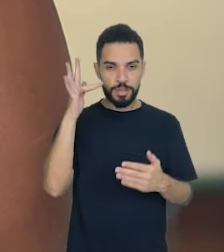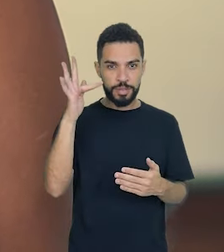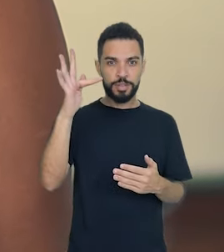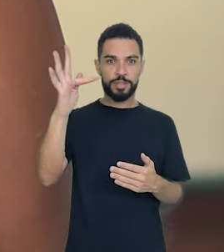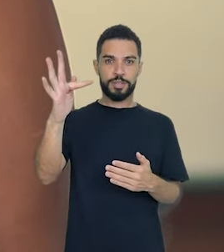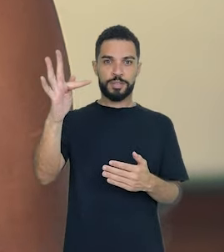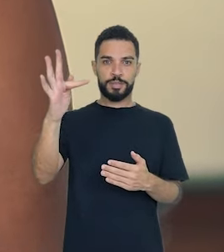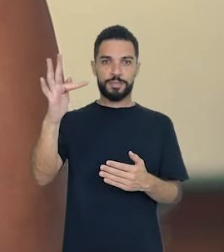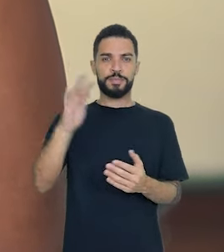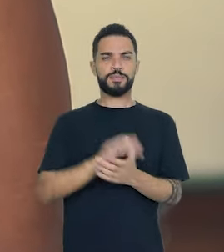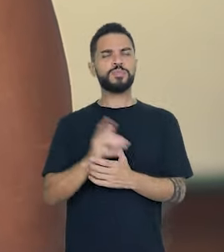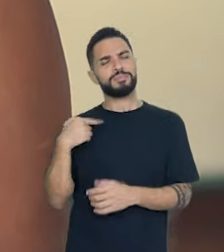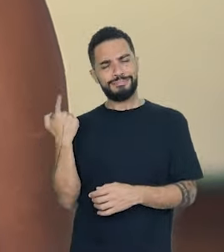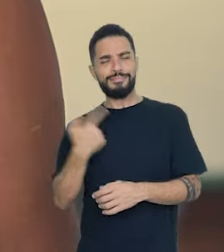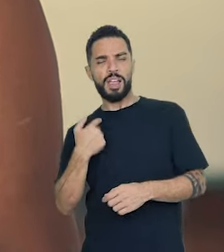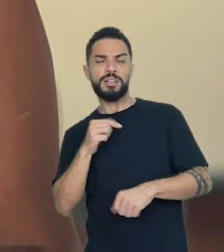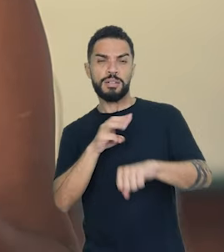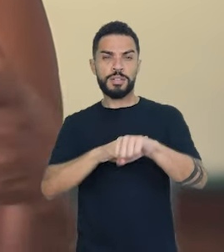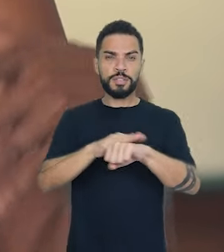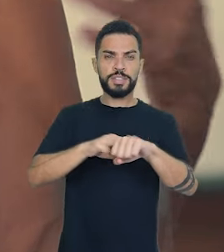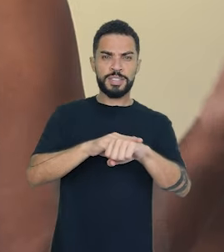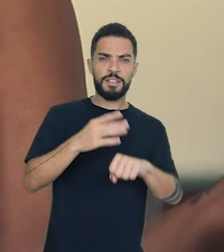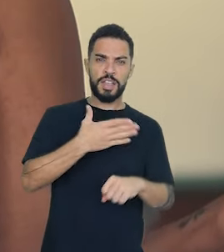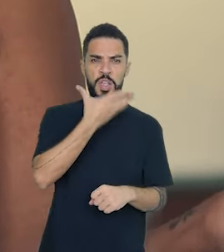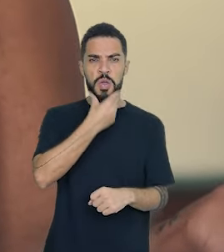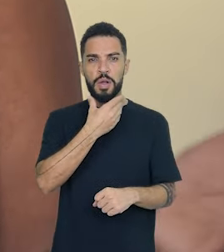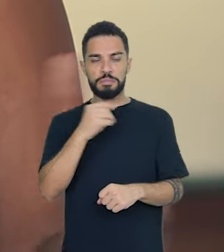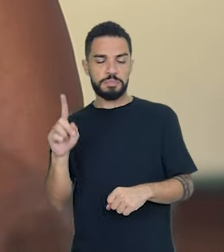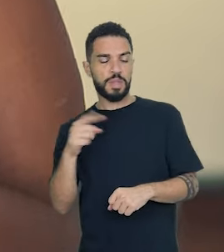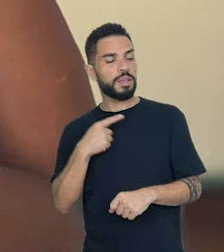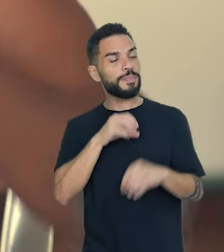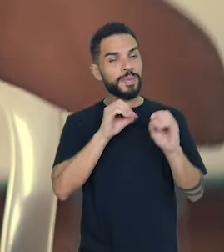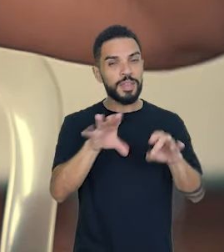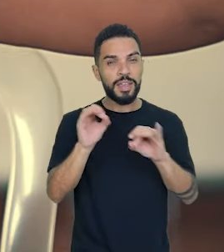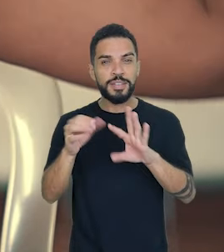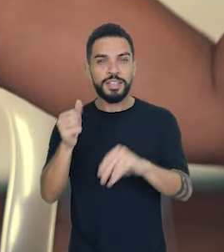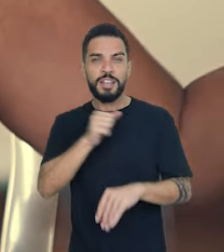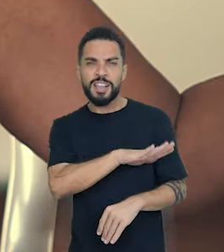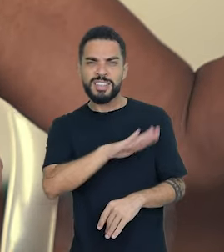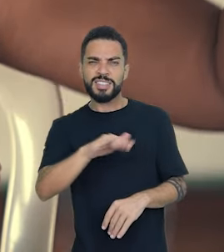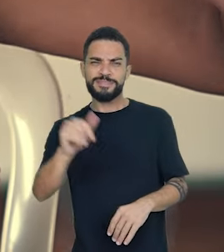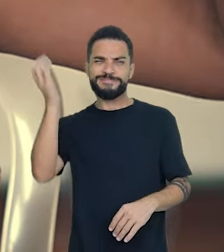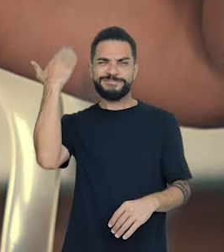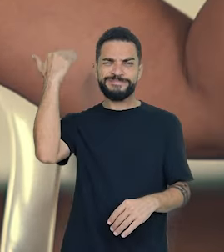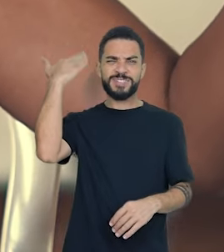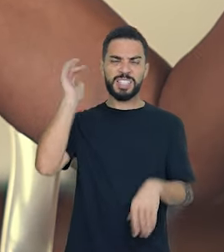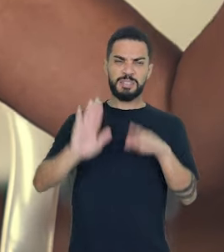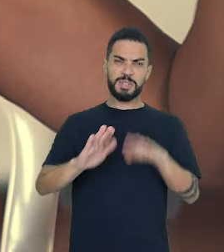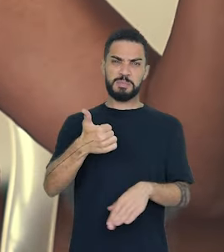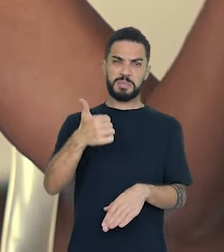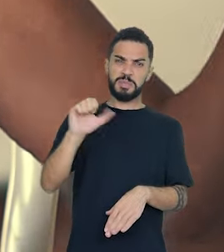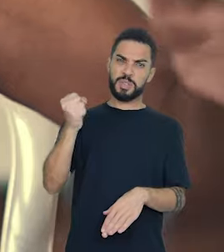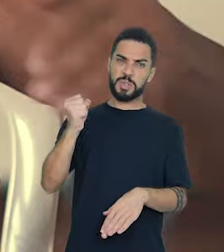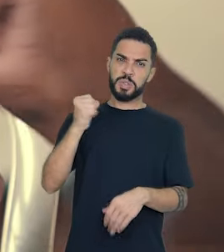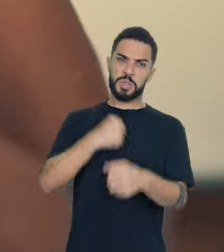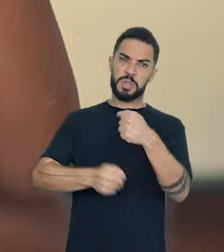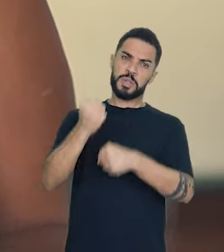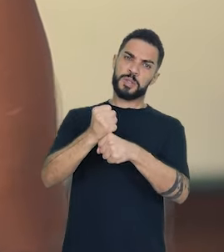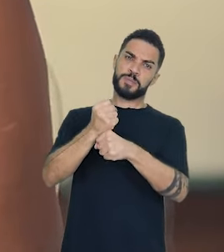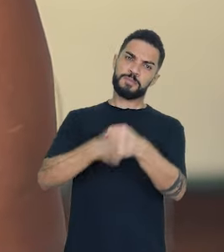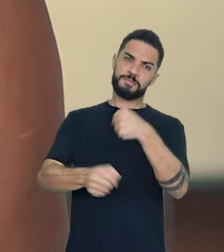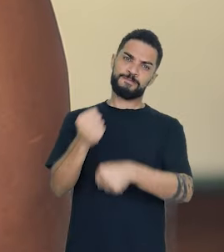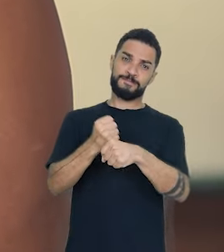ele comentava comigo que ele dava aula para as crianças lá atrás. 18, 20 anos atrás,